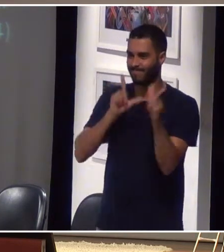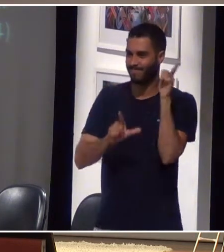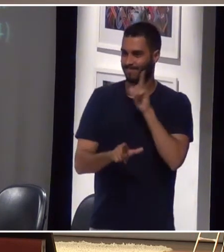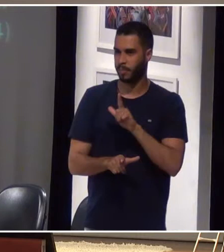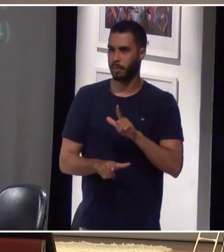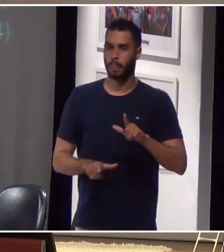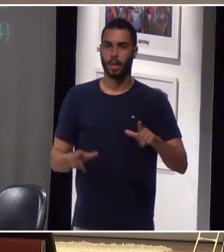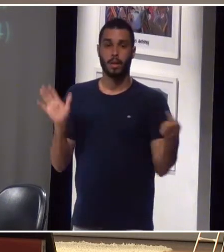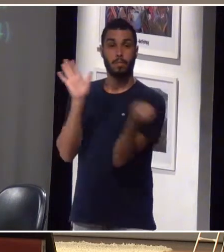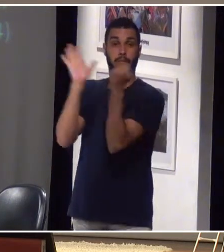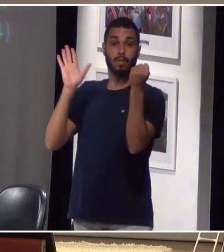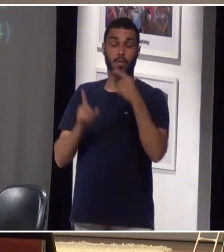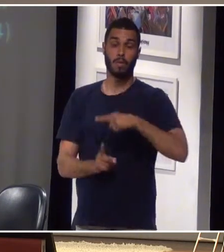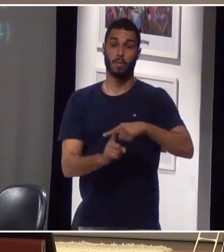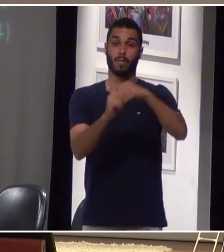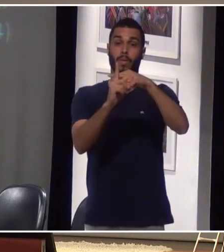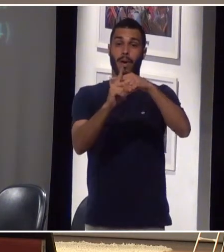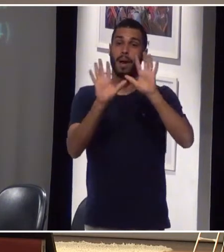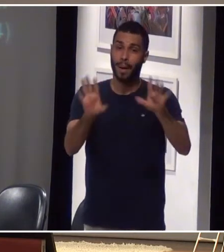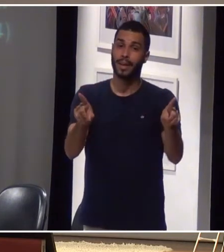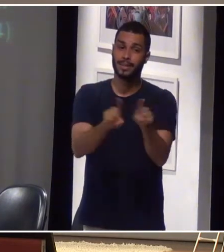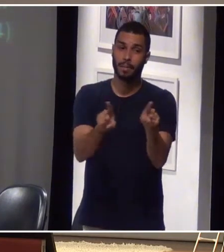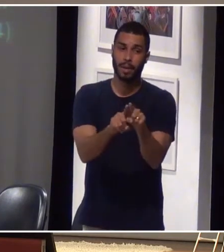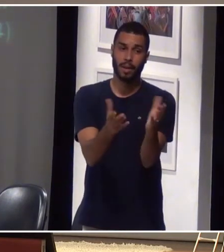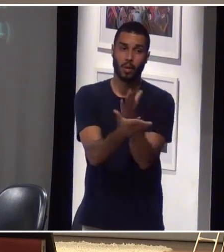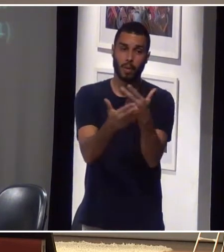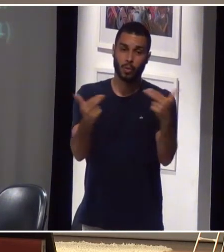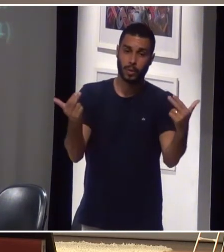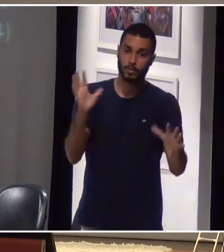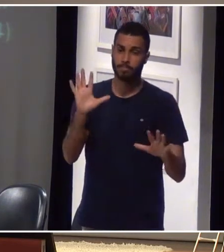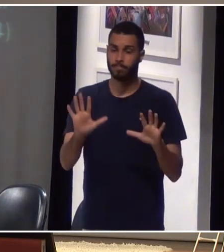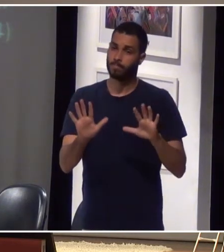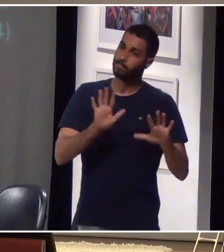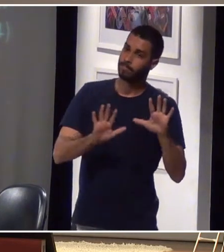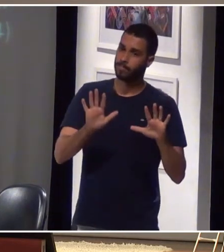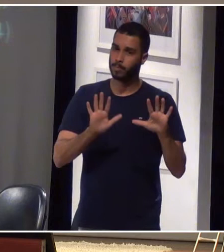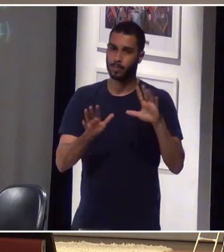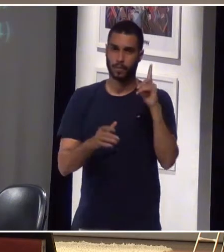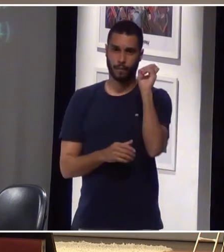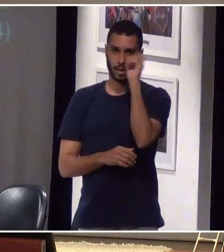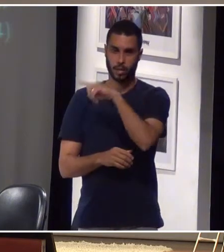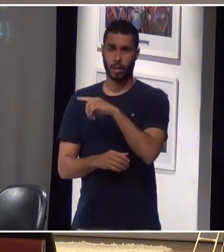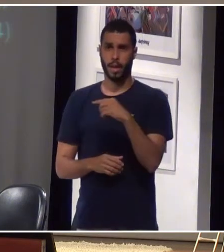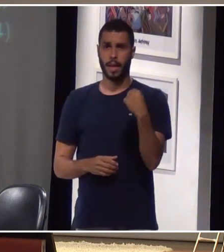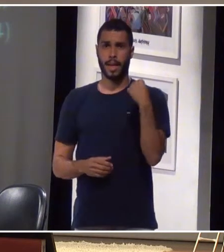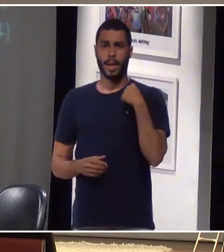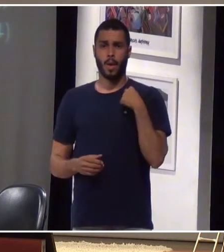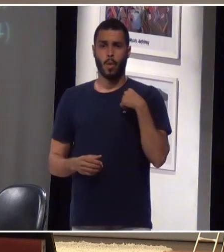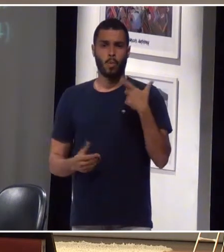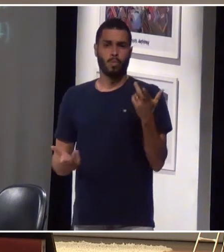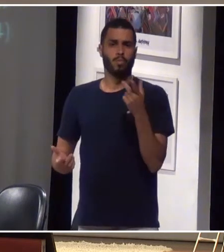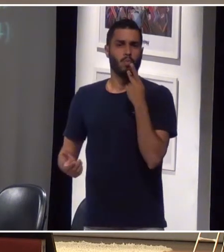esse impacto foi positivo, mas ele trouxe implicações. Essa que é a questão. Tá? Eu não fiz nenhum levantamento ou